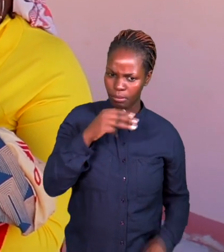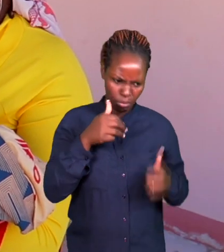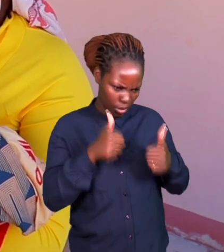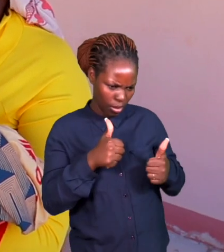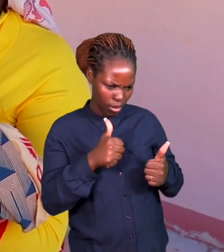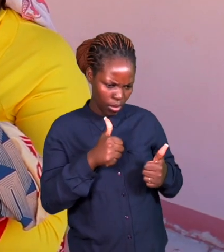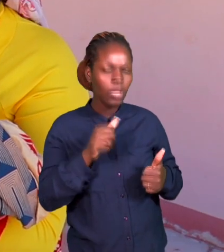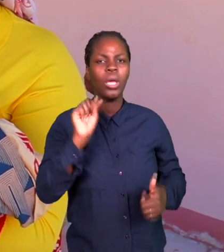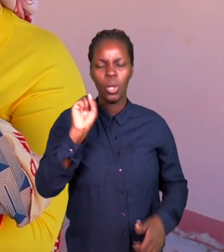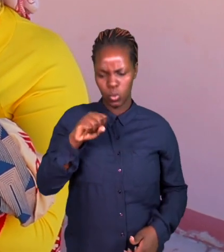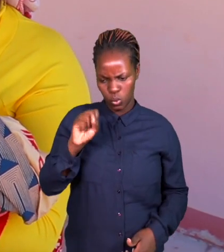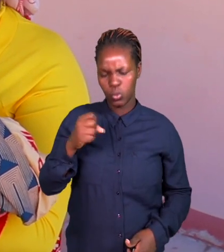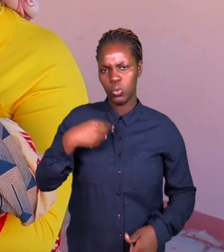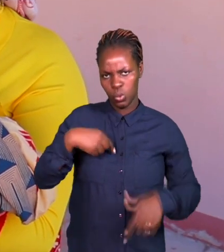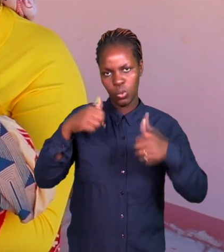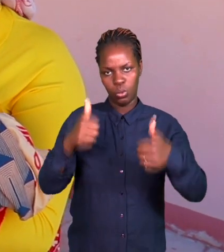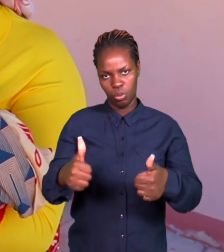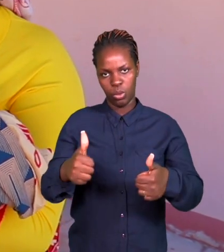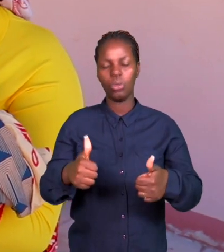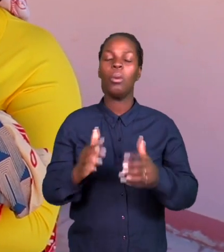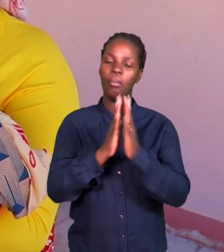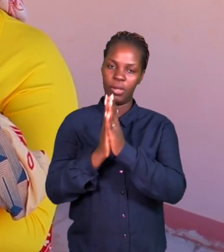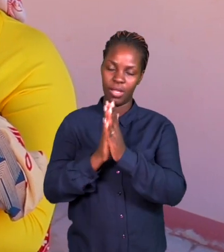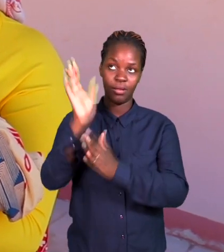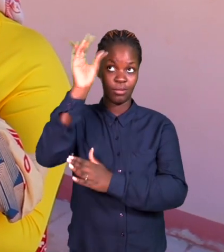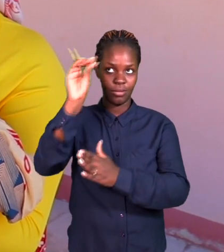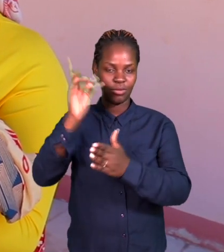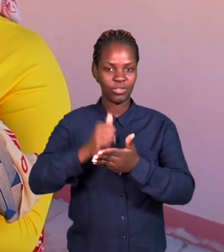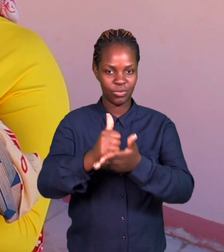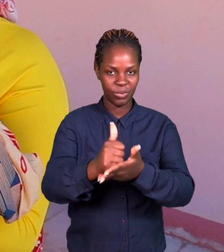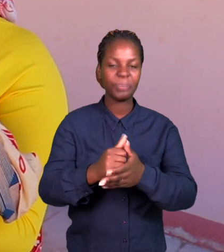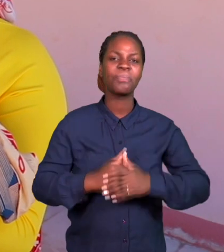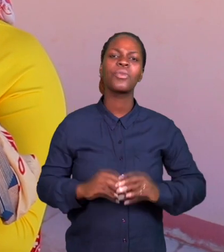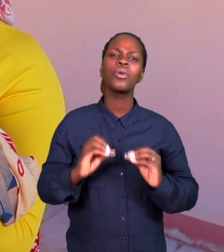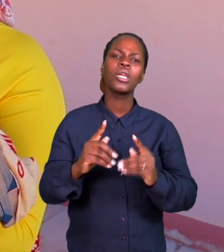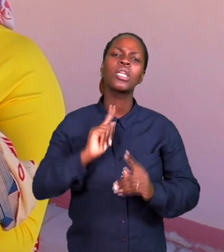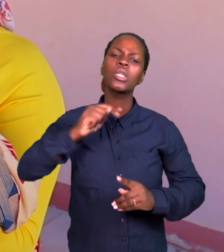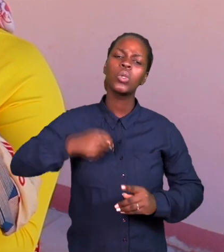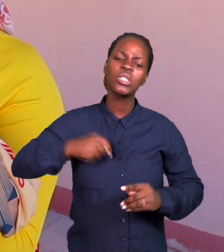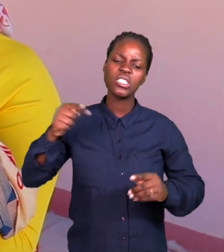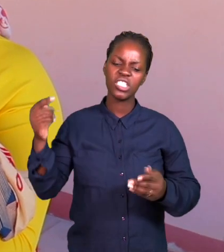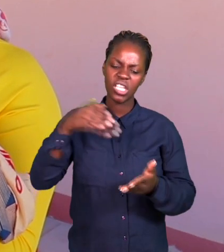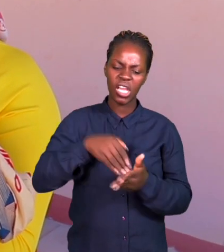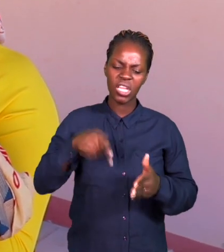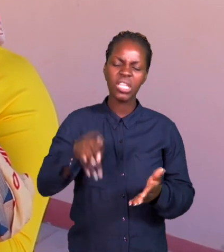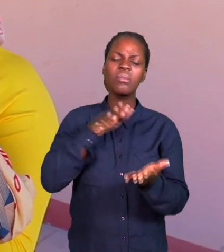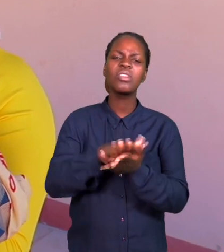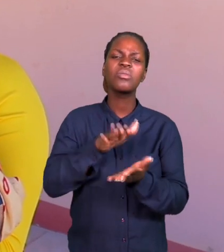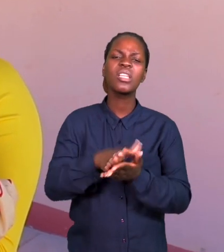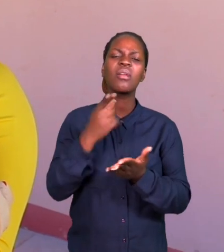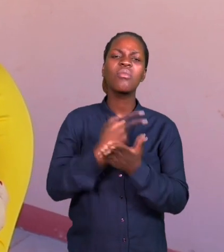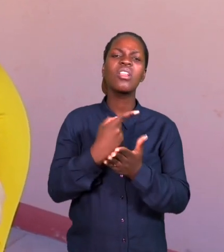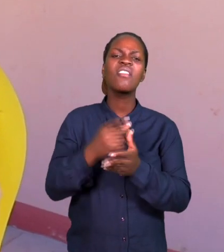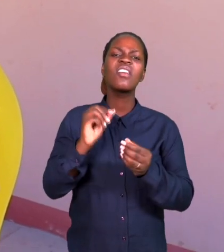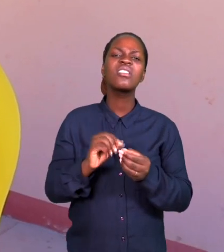mãe. Boa tarde, mãe. Não sei como está de saúde. Estou bem, sou mãe. Graças a Deus. Estamos aqui para poder